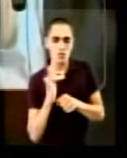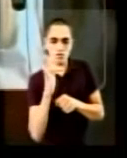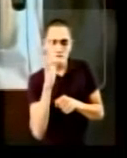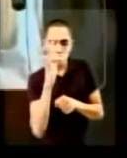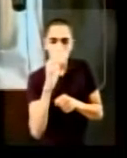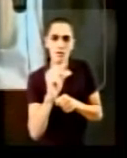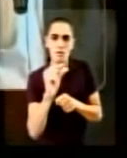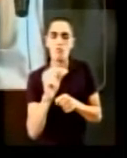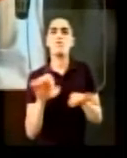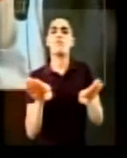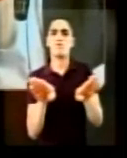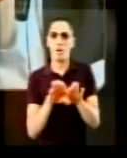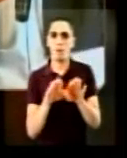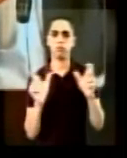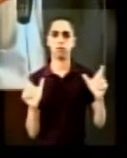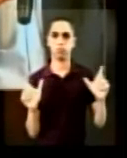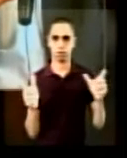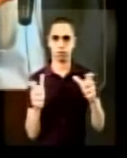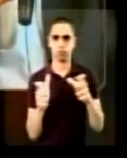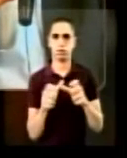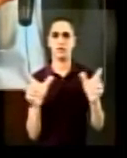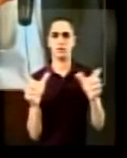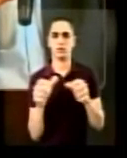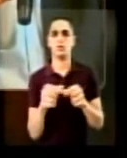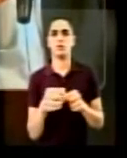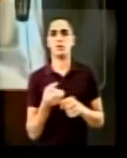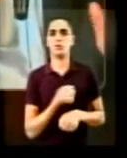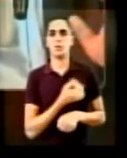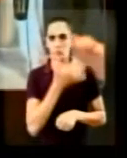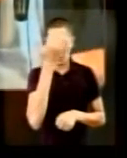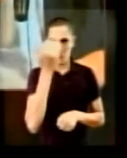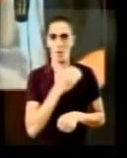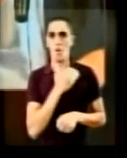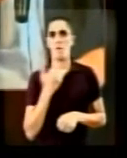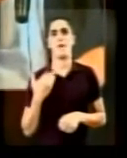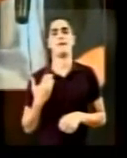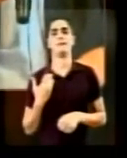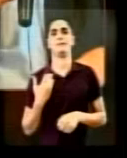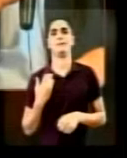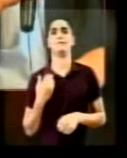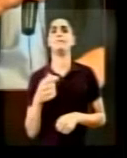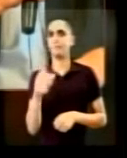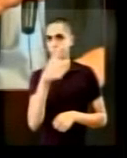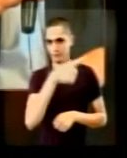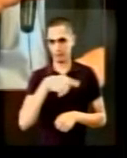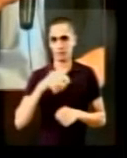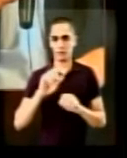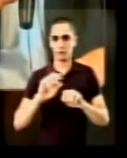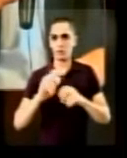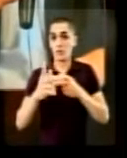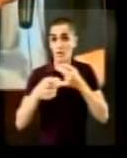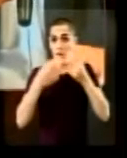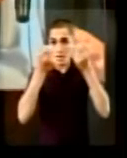queda também do número de óbitos. Pessoal, ainda reforçando o óbito